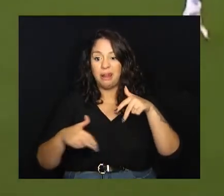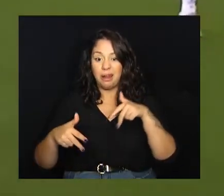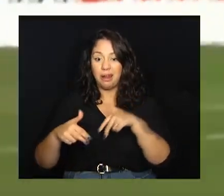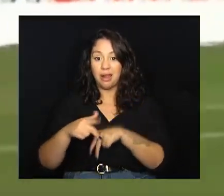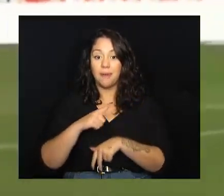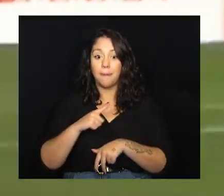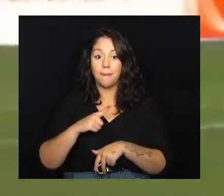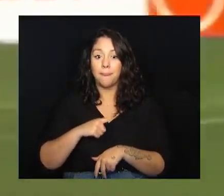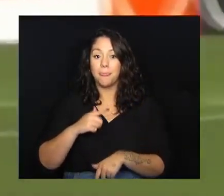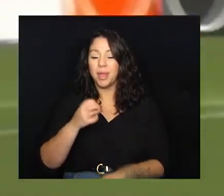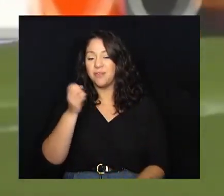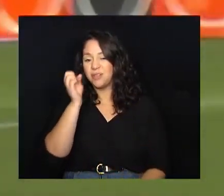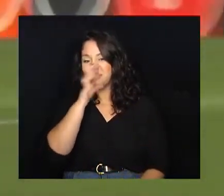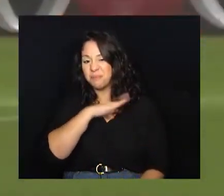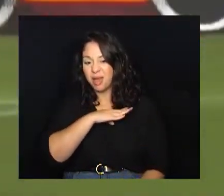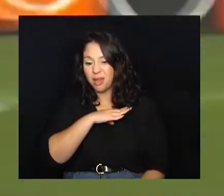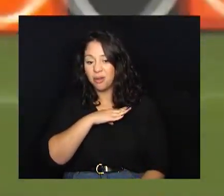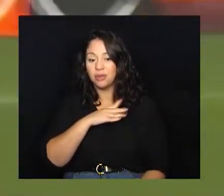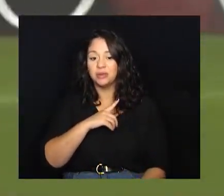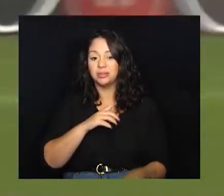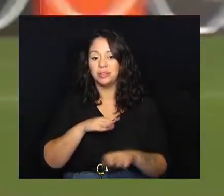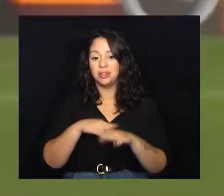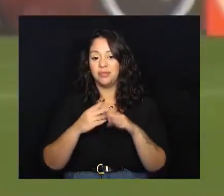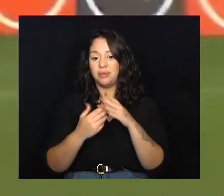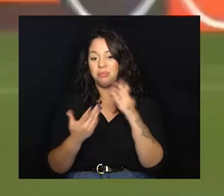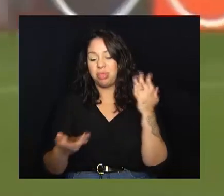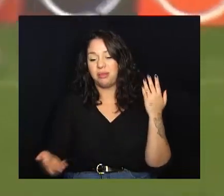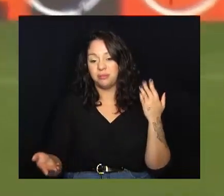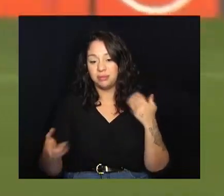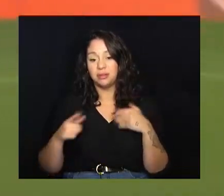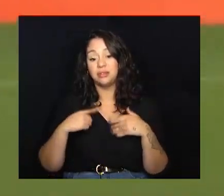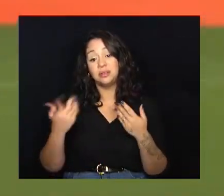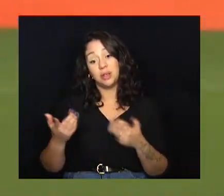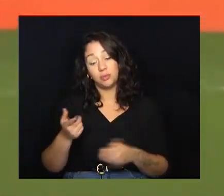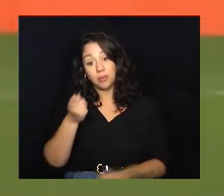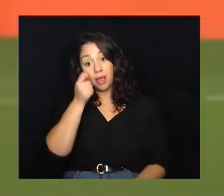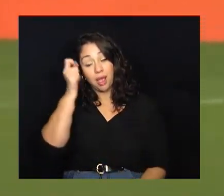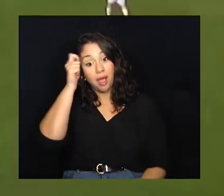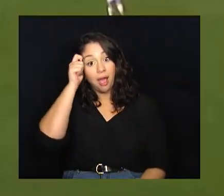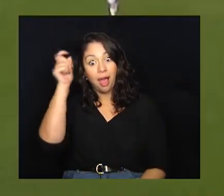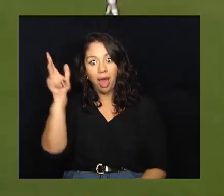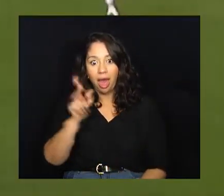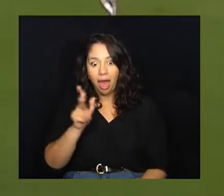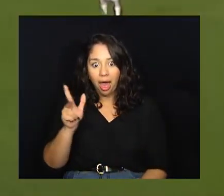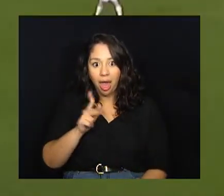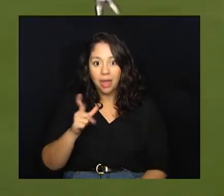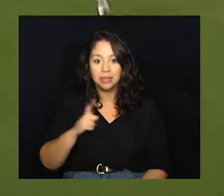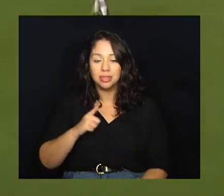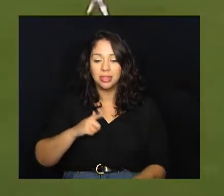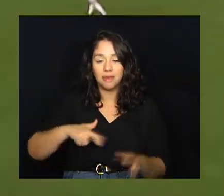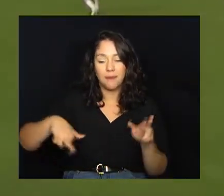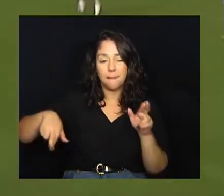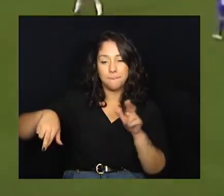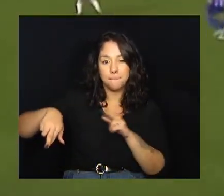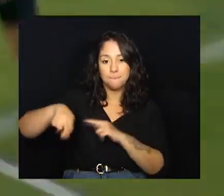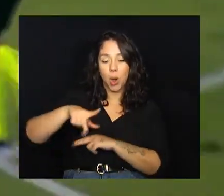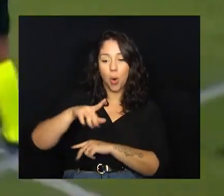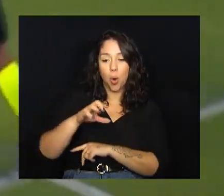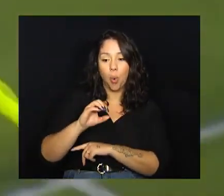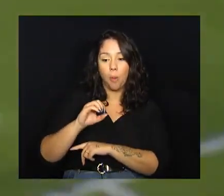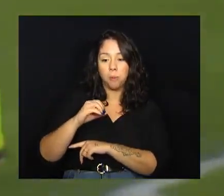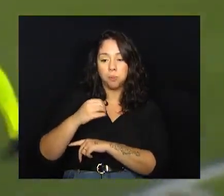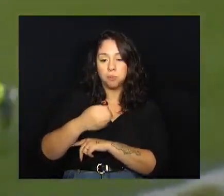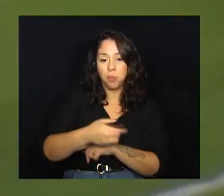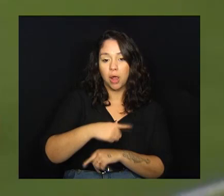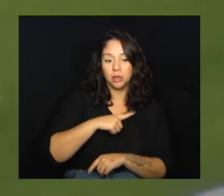dominou mal a bola escapou esperto o atacante Paulo Baia deu um toque na bola e foi